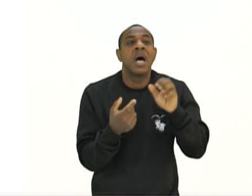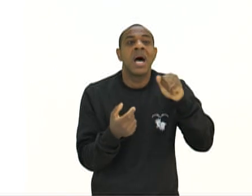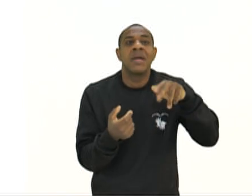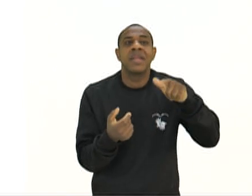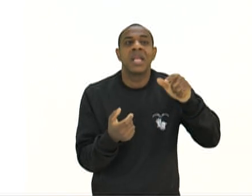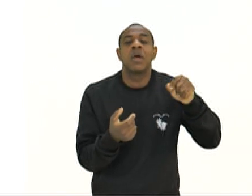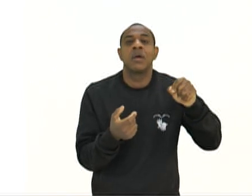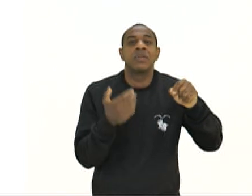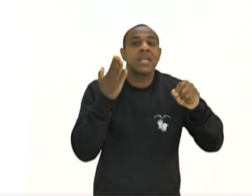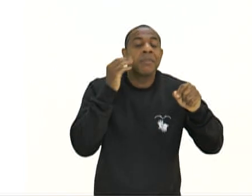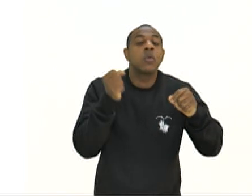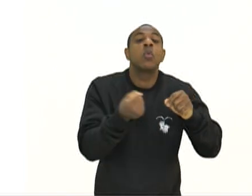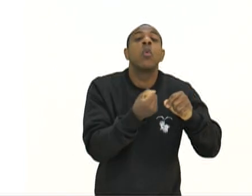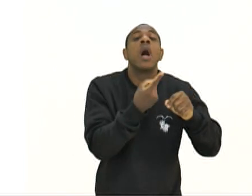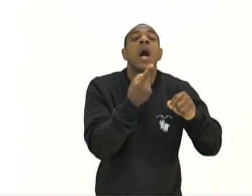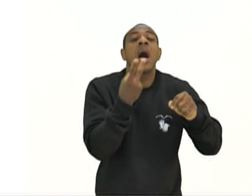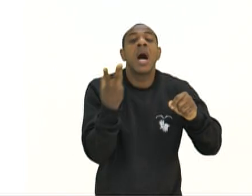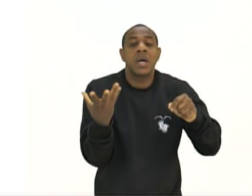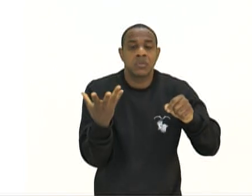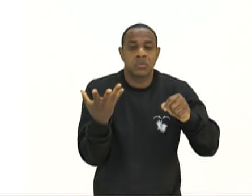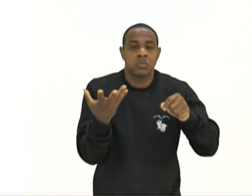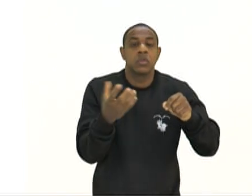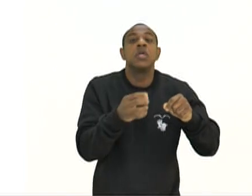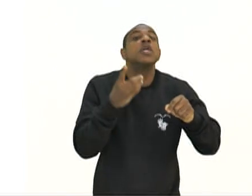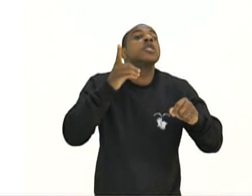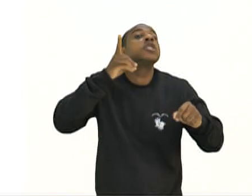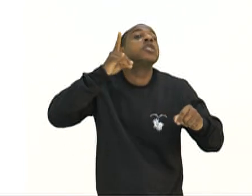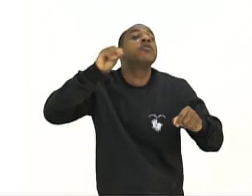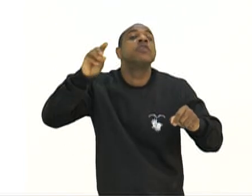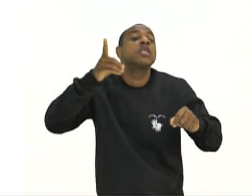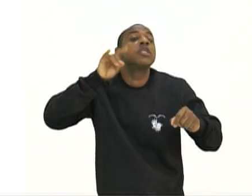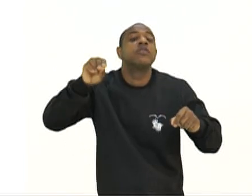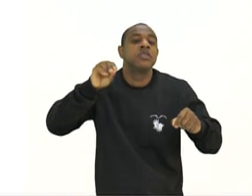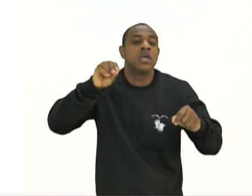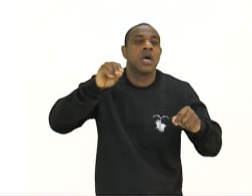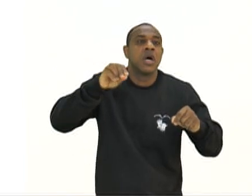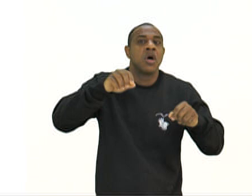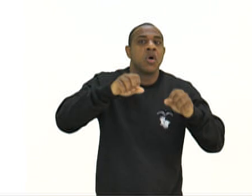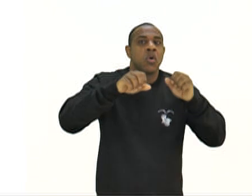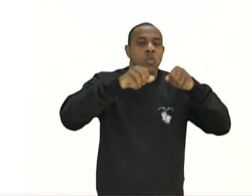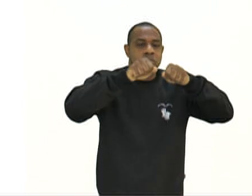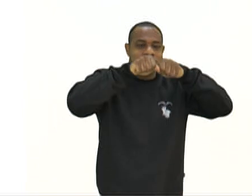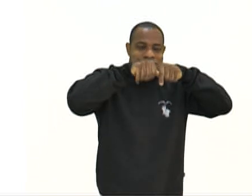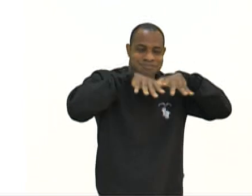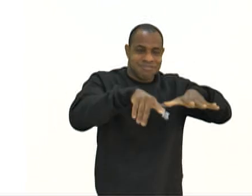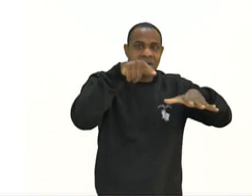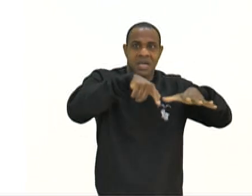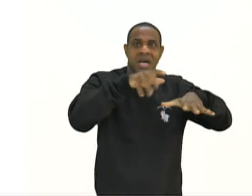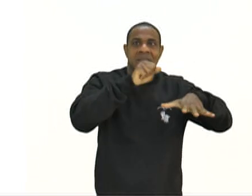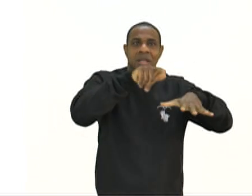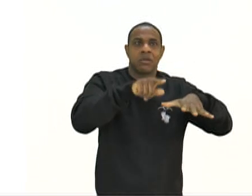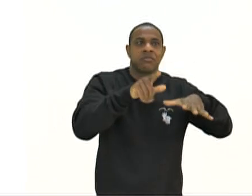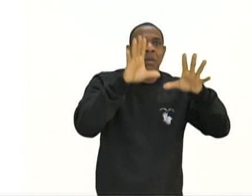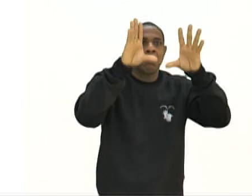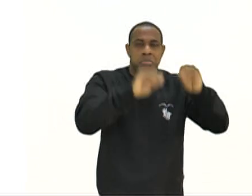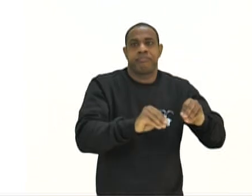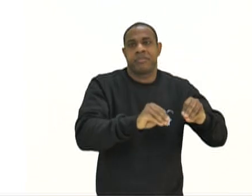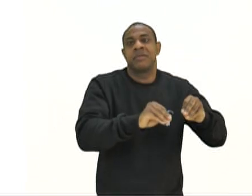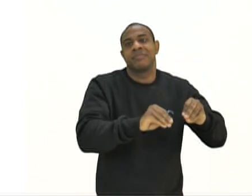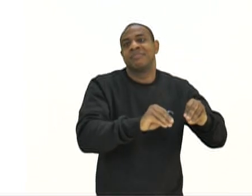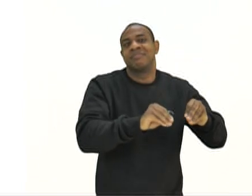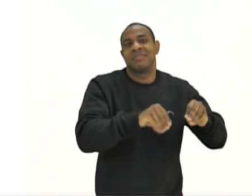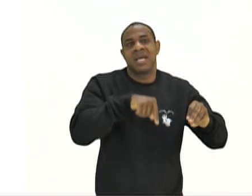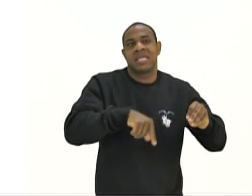será desligado no interior do Paraná. Reportagem essa de 1º de fevereiro de 2018,